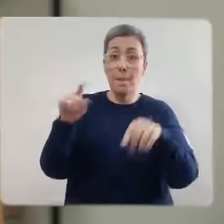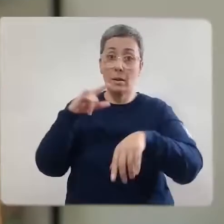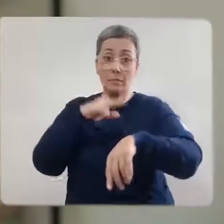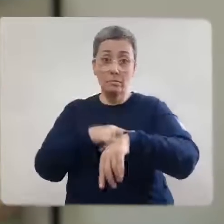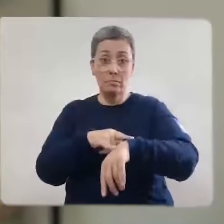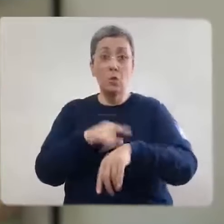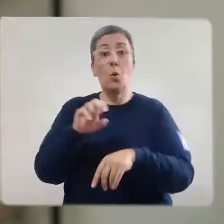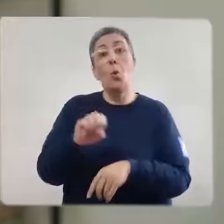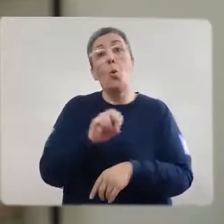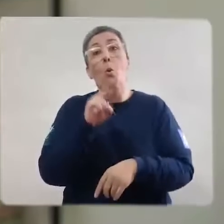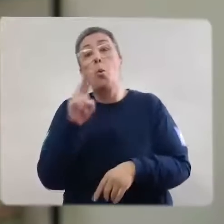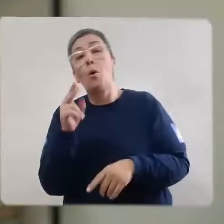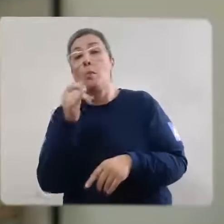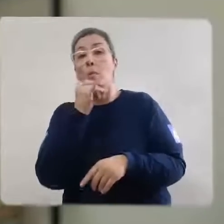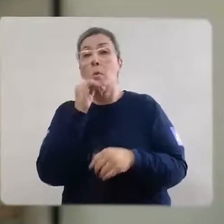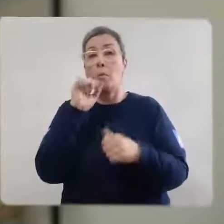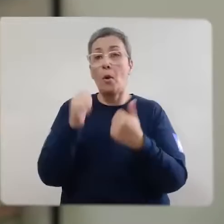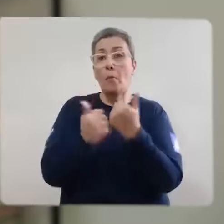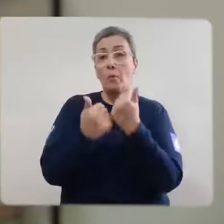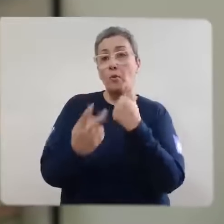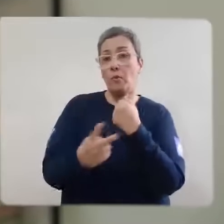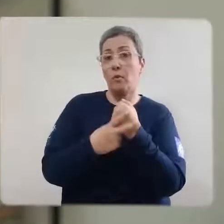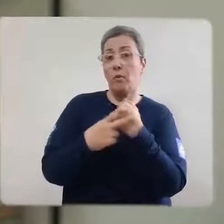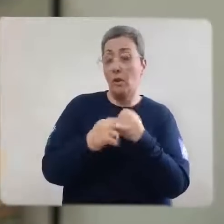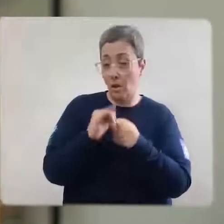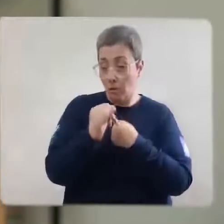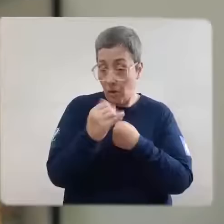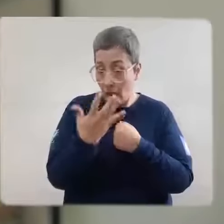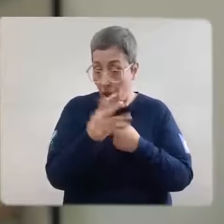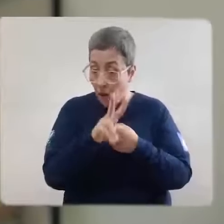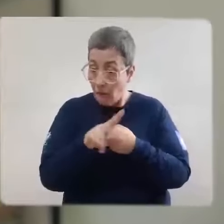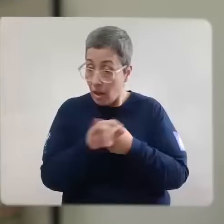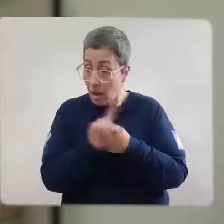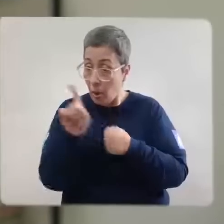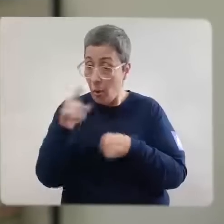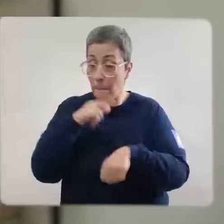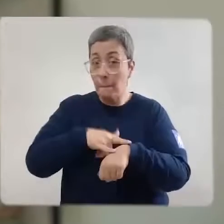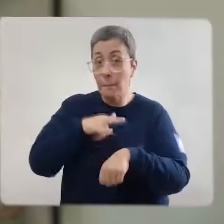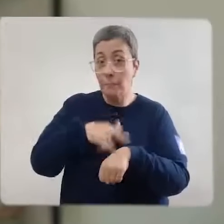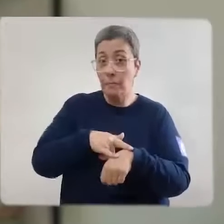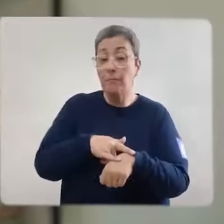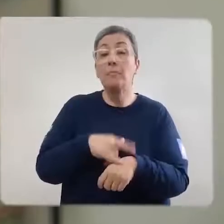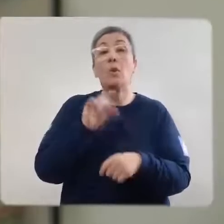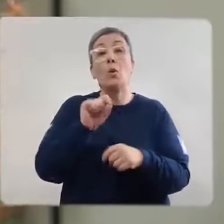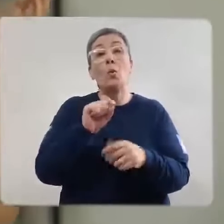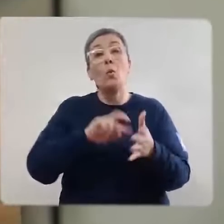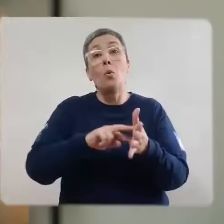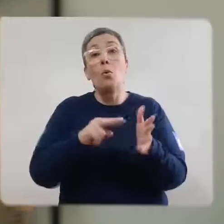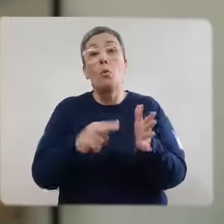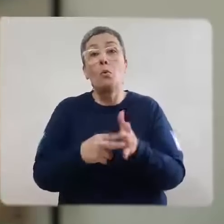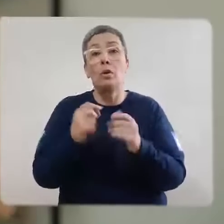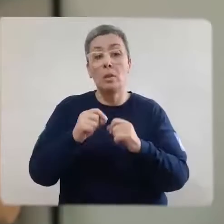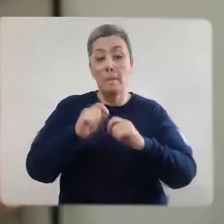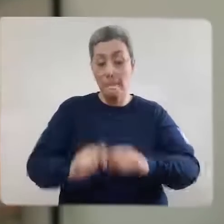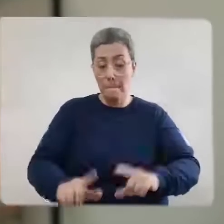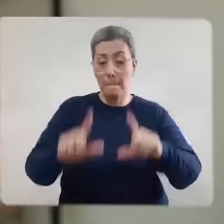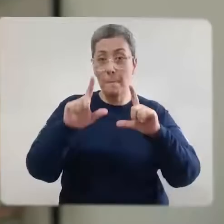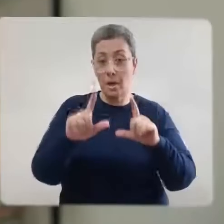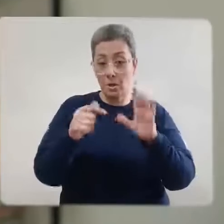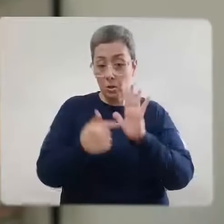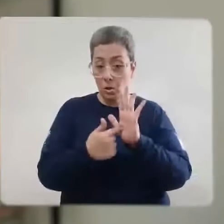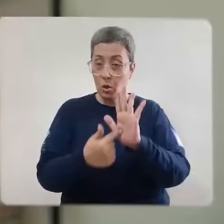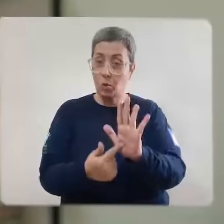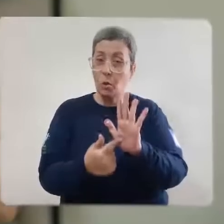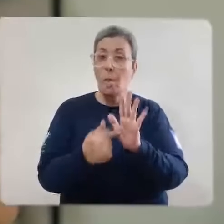para o banheiro, ou seja no apoio verbal, eu digo, você vai ao banheiro, ou seja, na imagem que eu